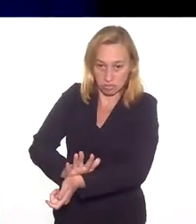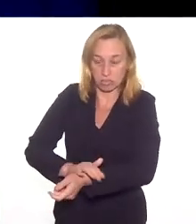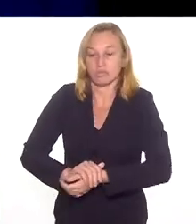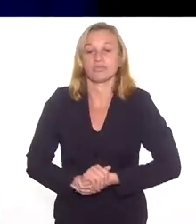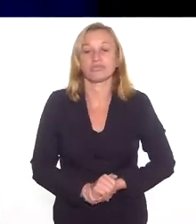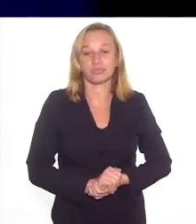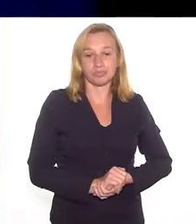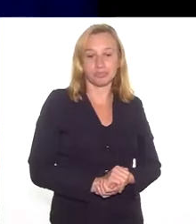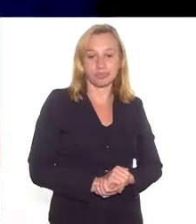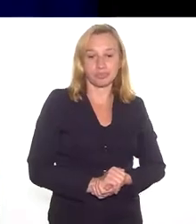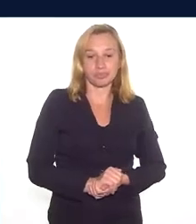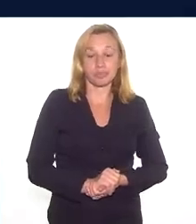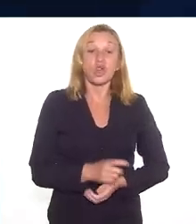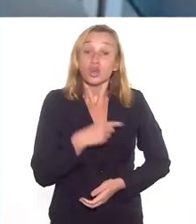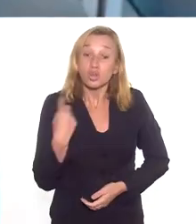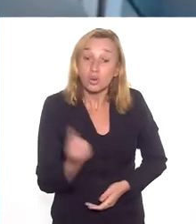Sekunjalo.